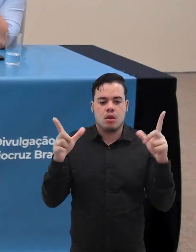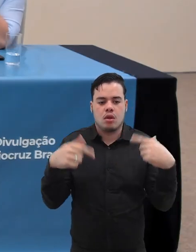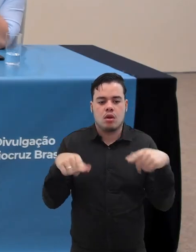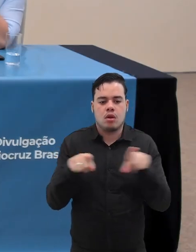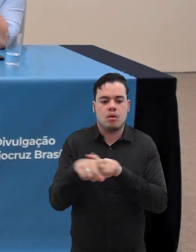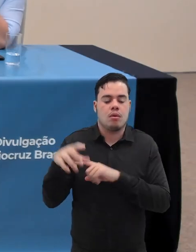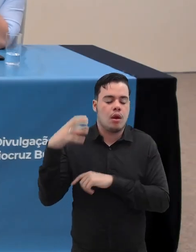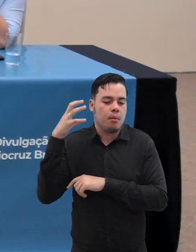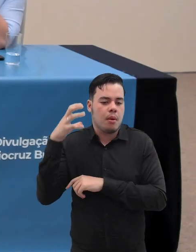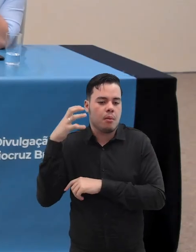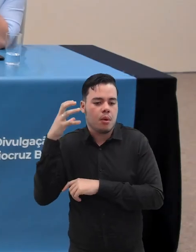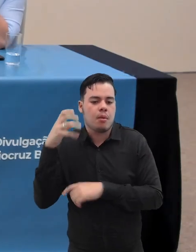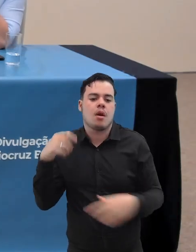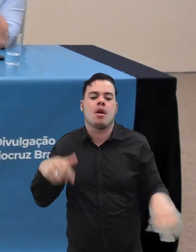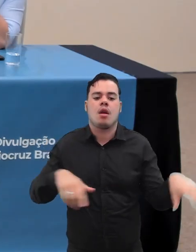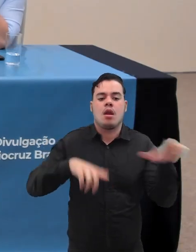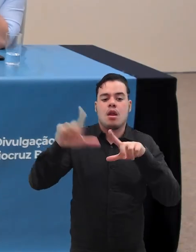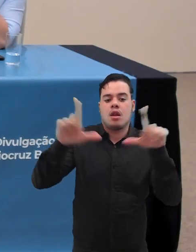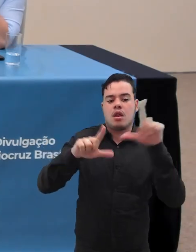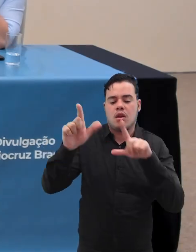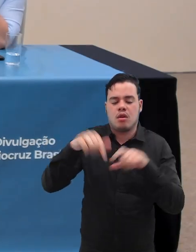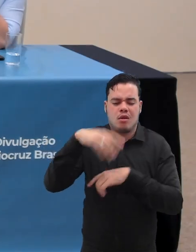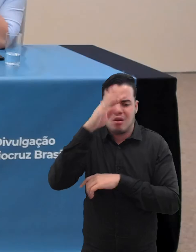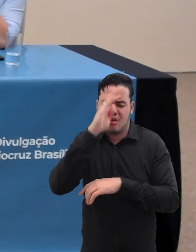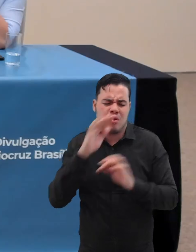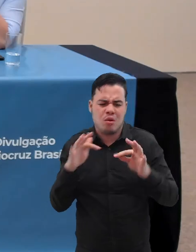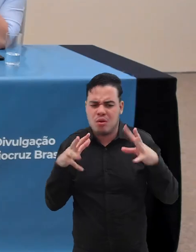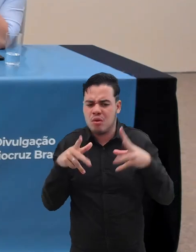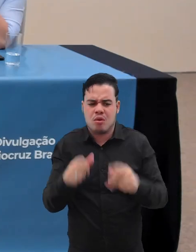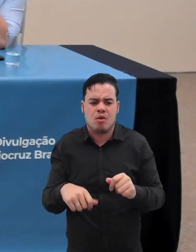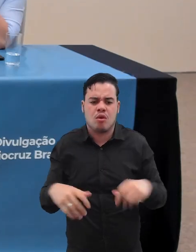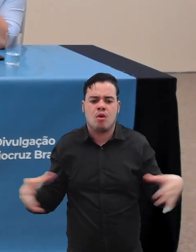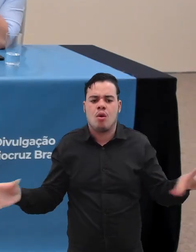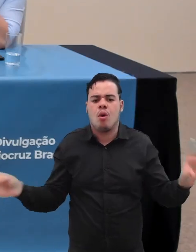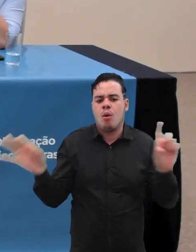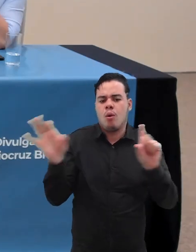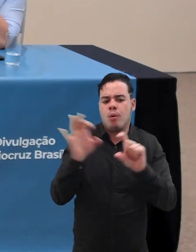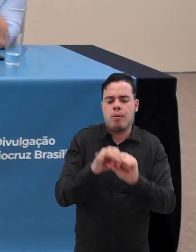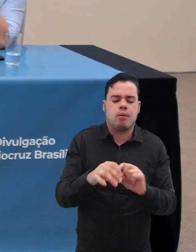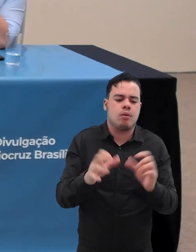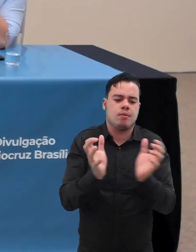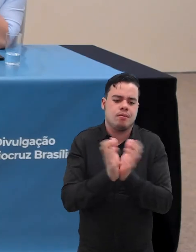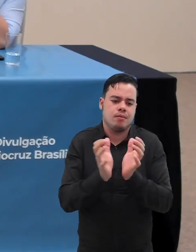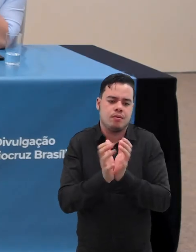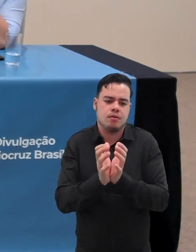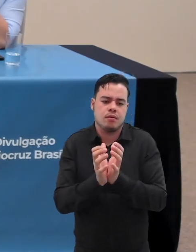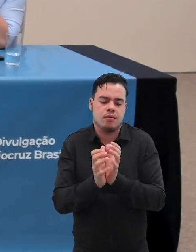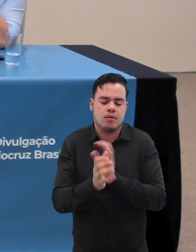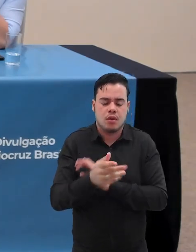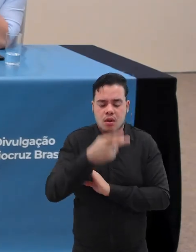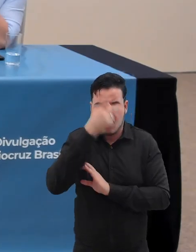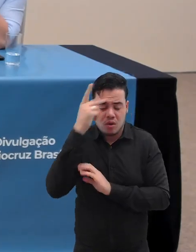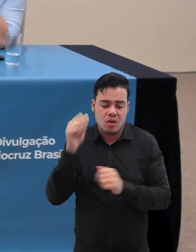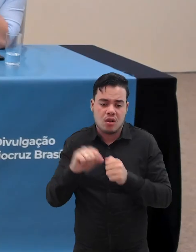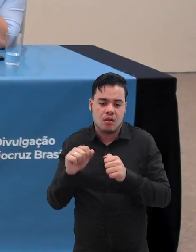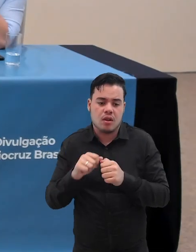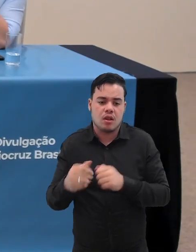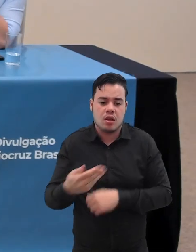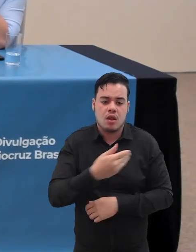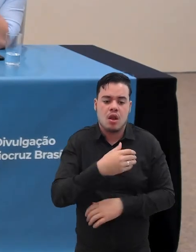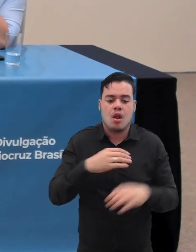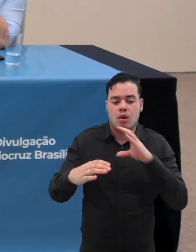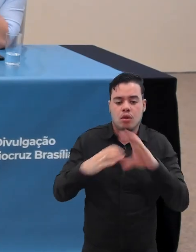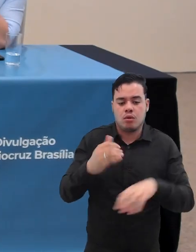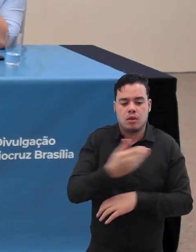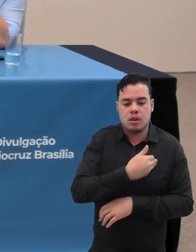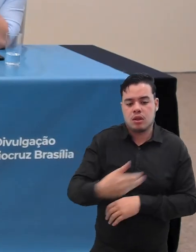rádio comunitárias, TV comunitárias, essa turma, juntar essa turma com a turma que faz comunicação pública da ciência. Então, é